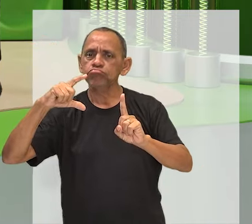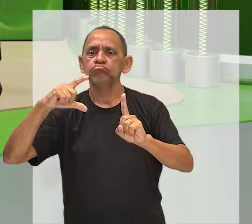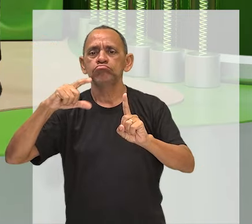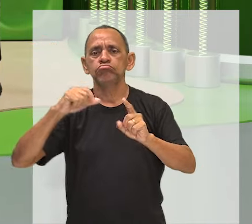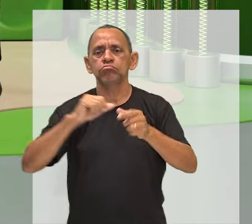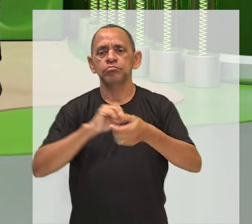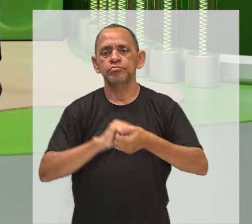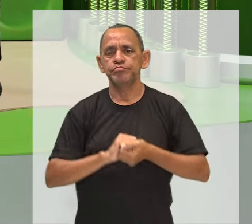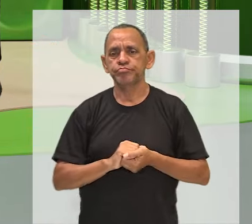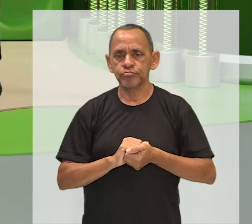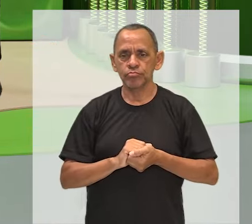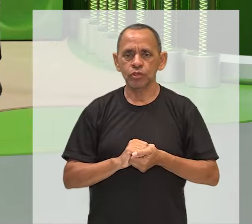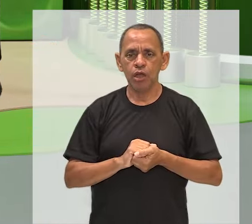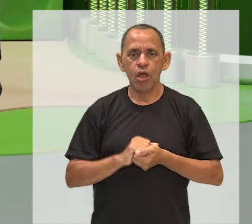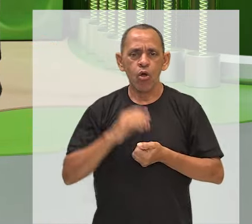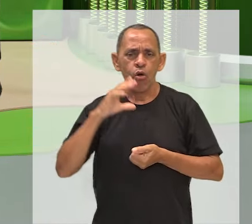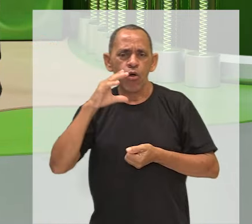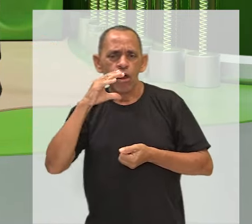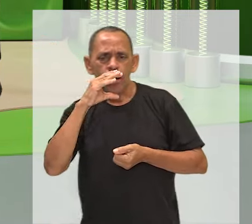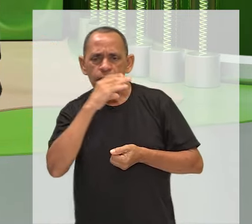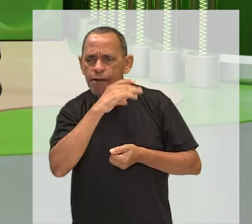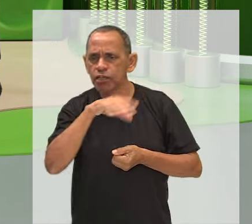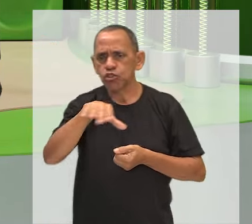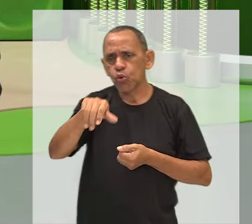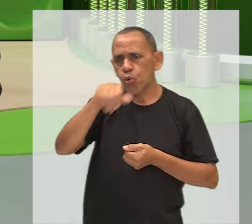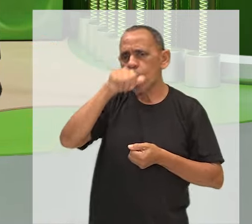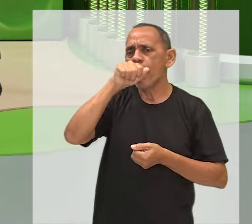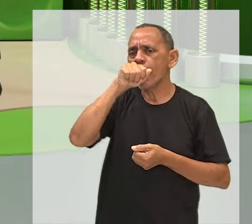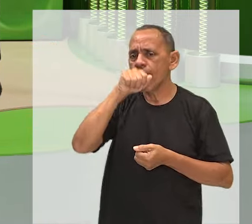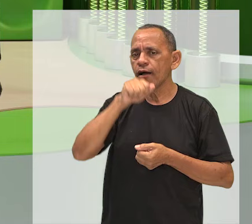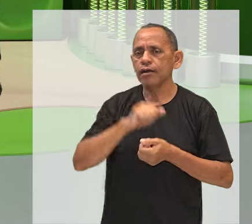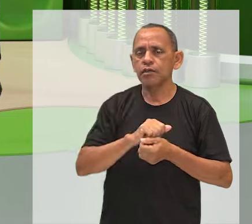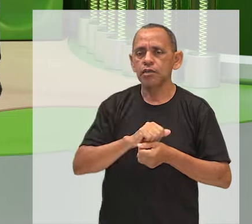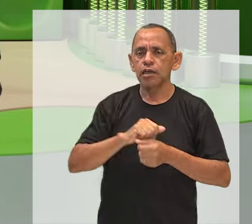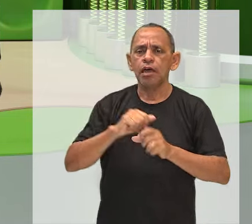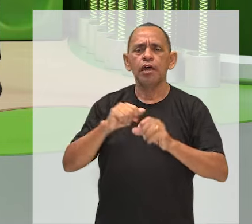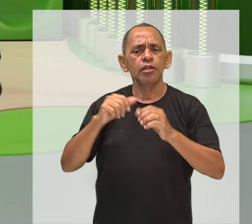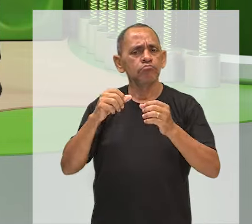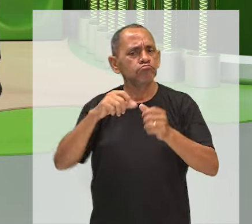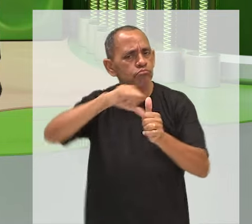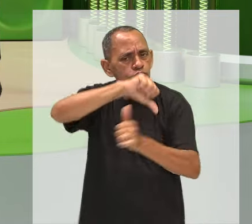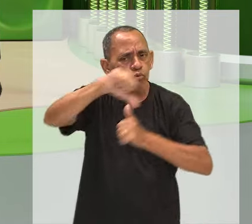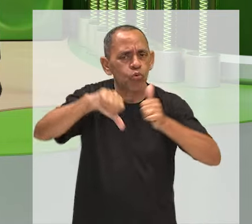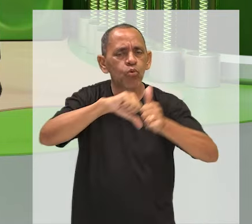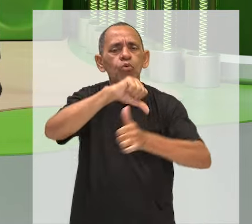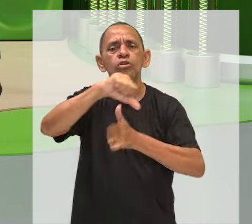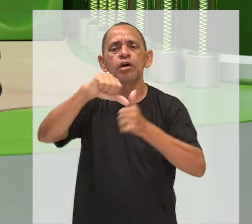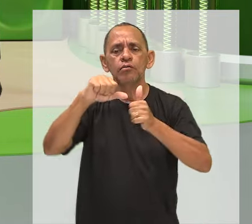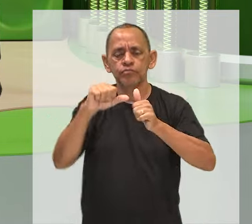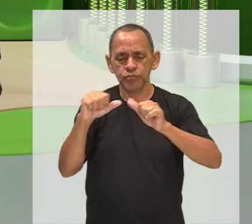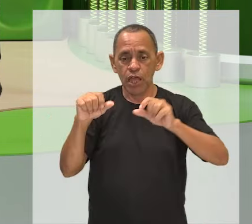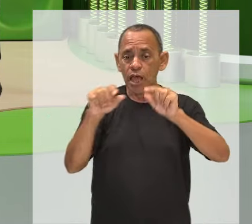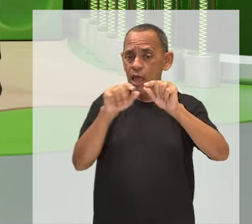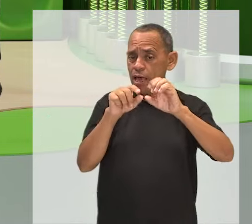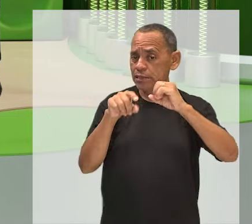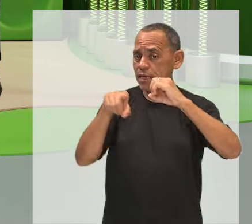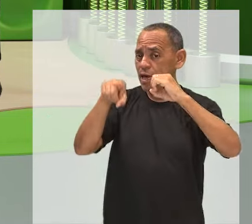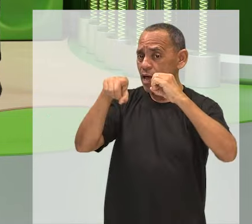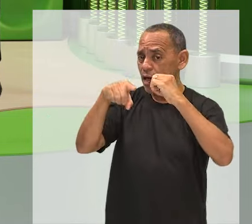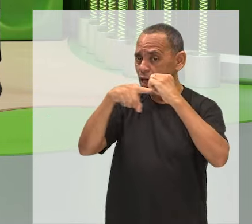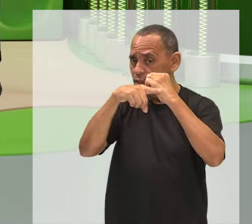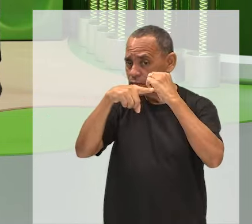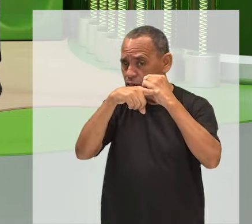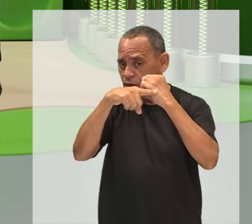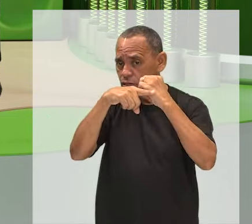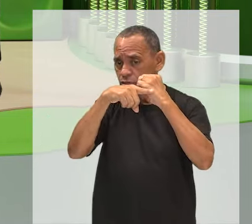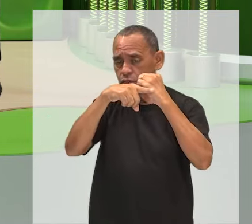esse ar, né? Então, quando ele chega aí nessa região equatorial, faz com que o ar suba, porque ele foi aquecido, e